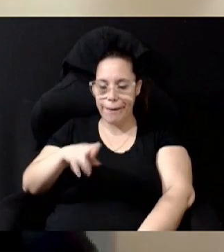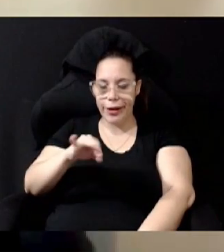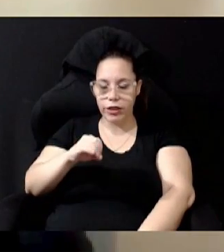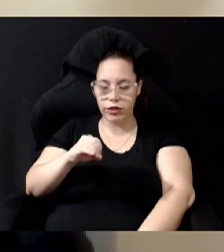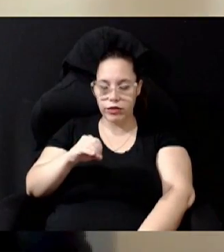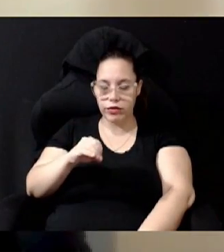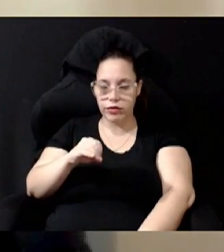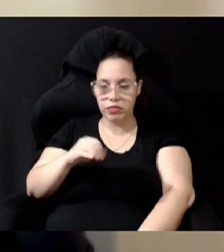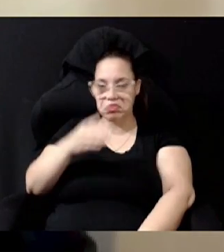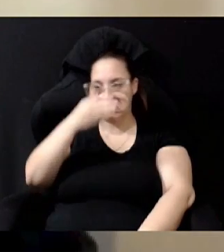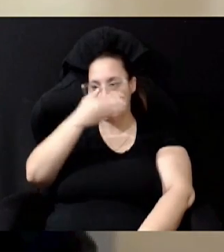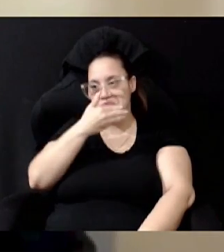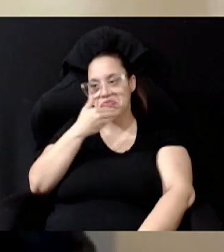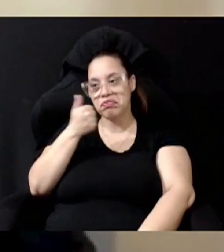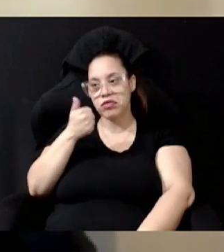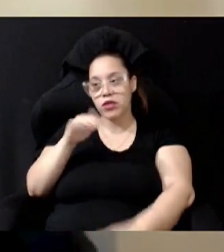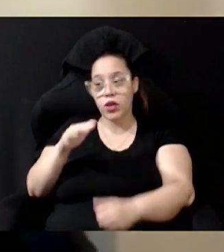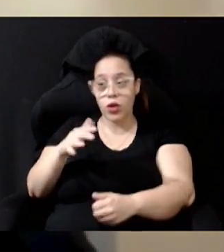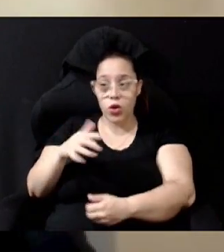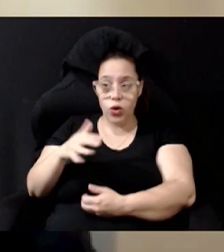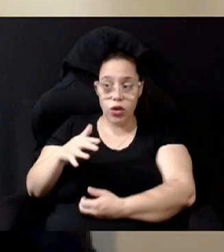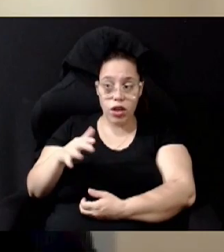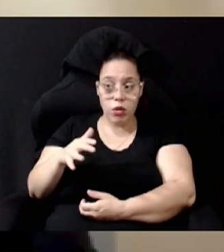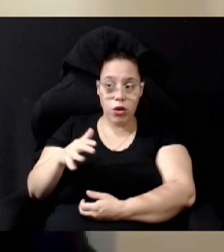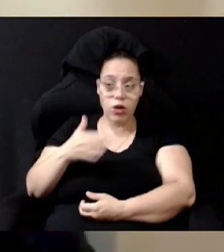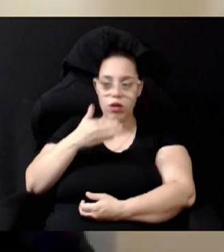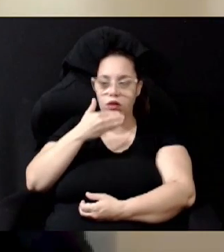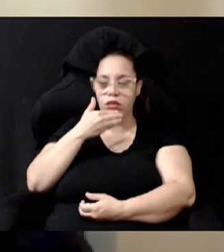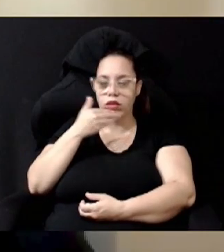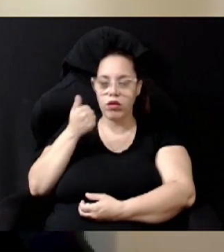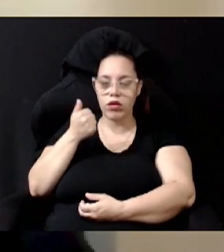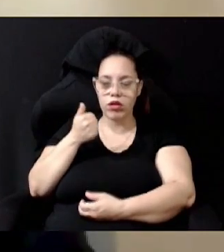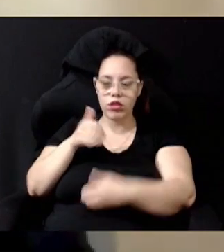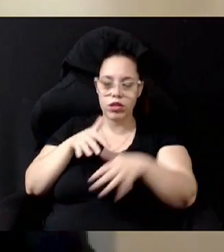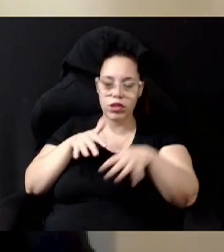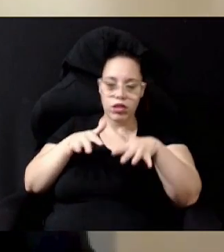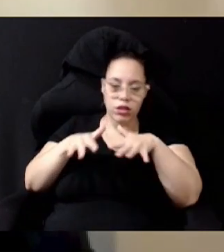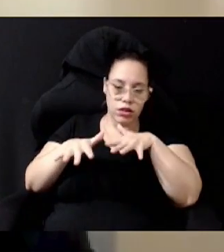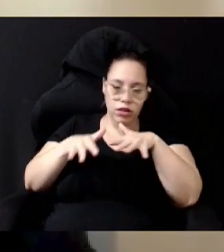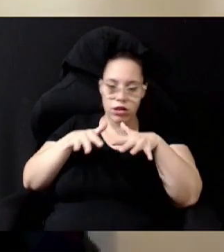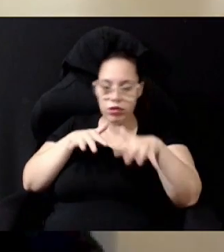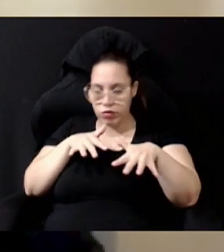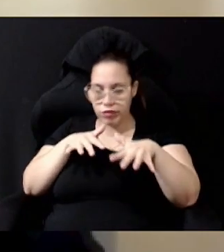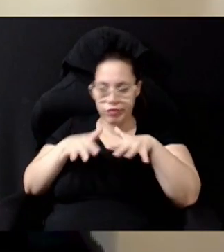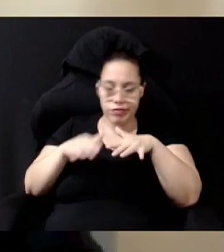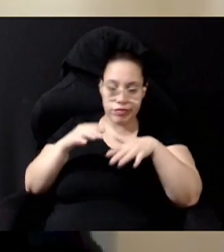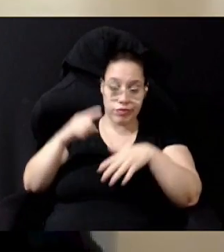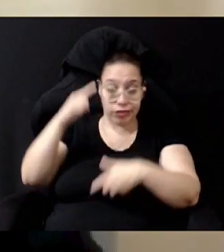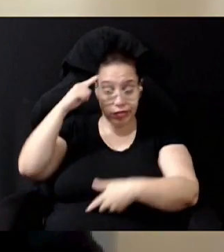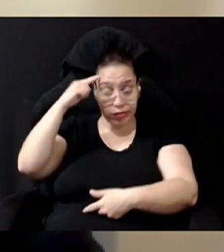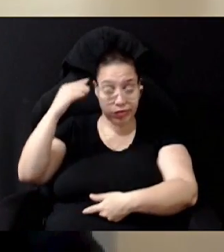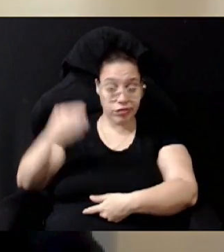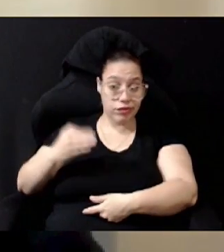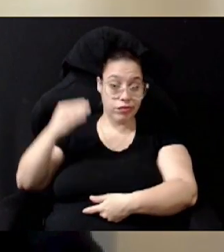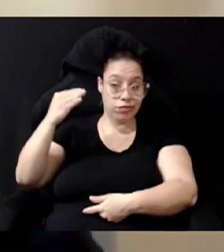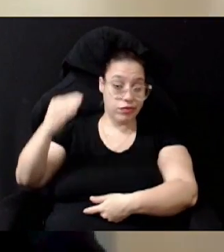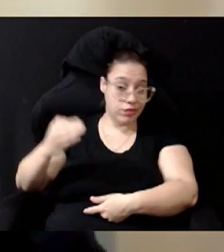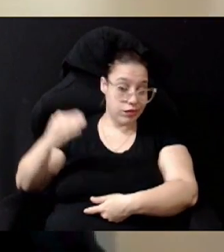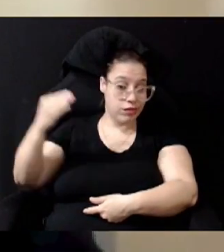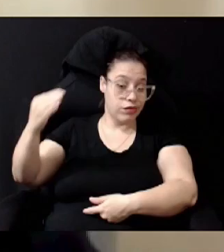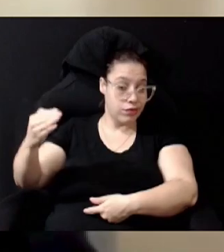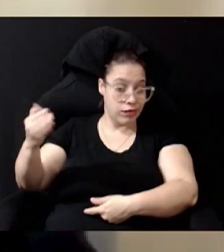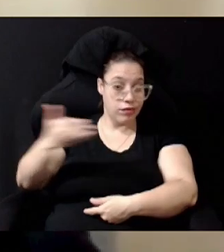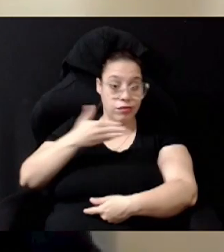o tremor, melhora a oscilação do movimento ao longo do dia, melhora